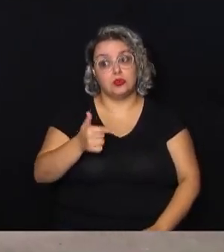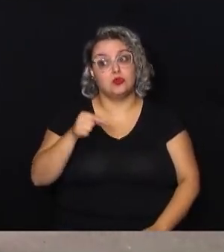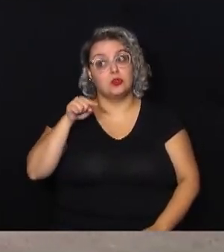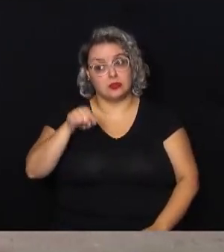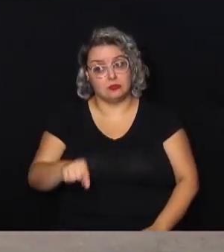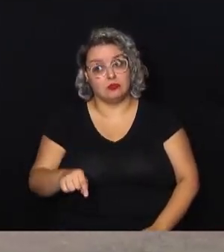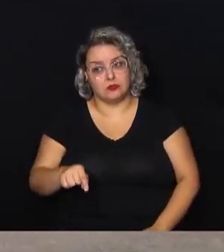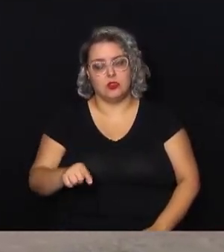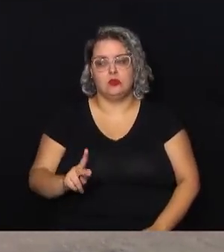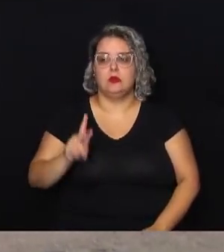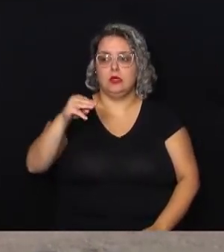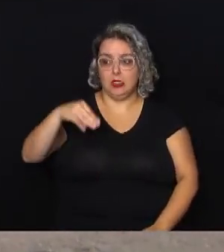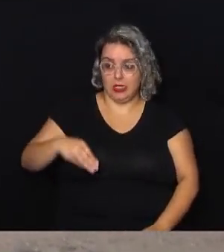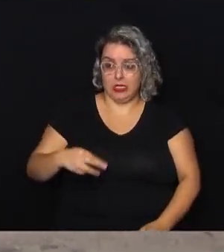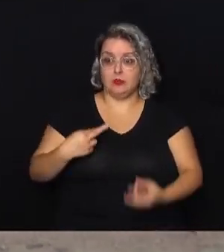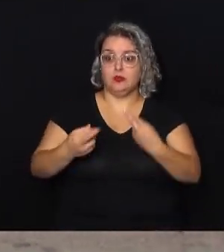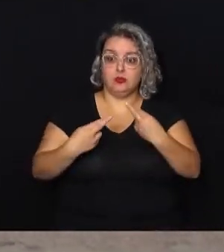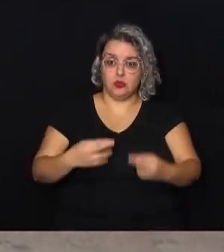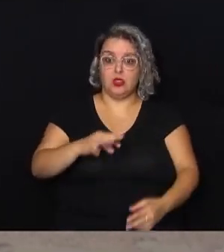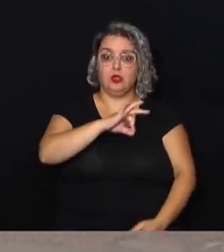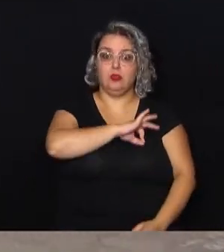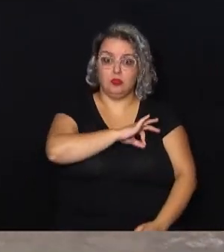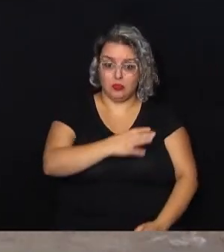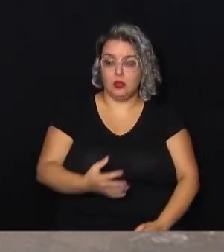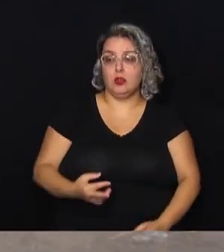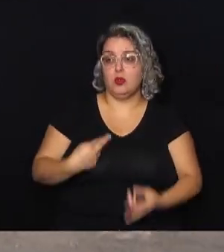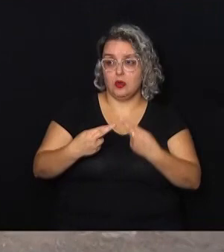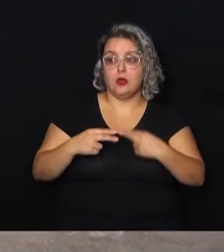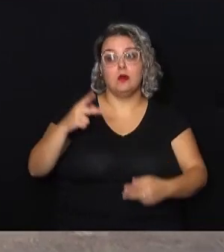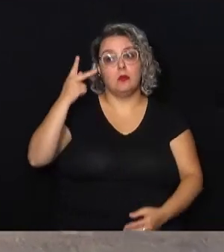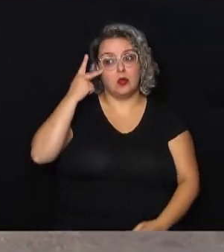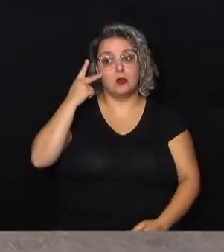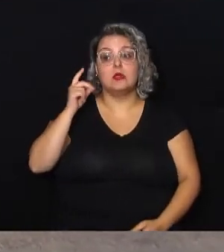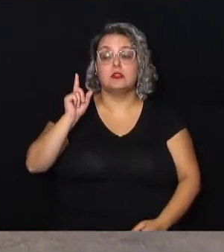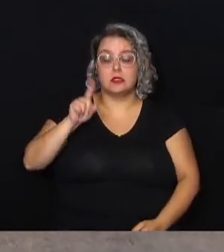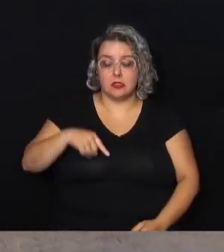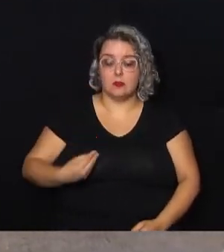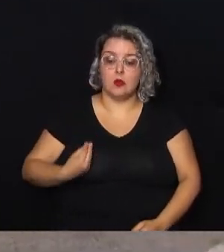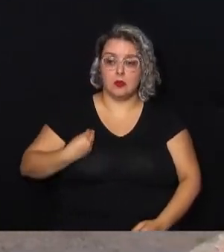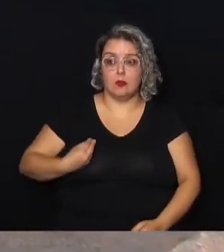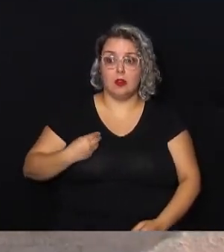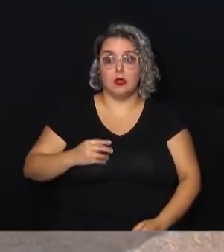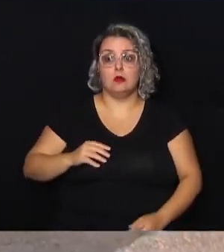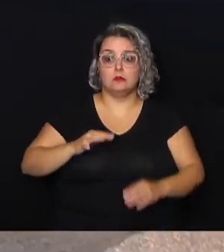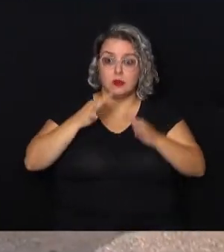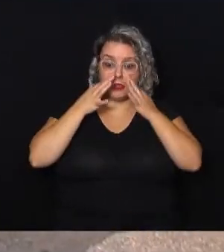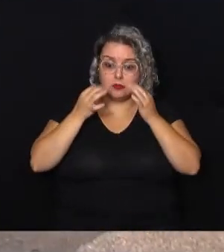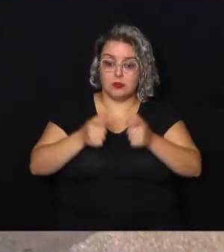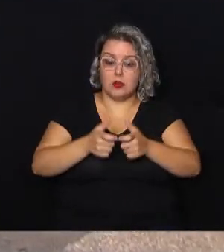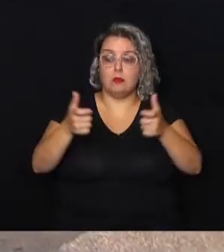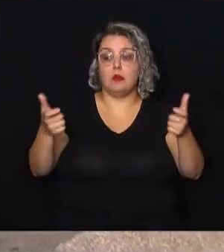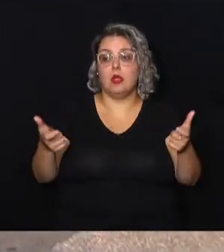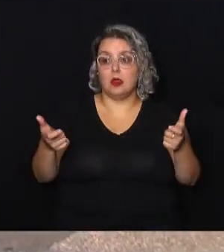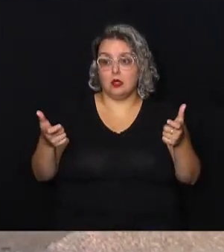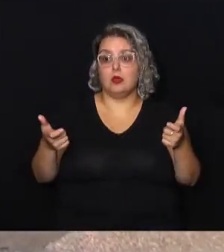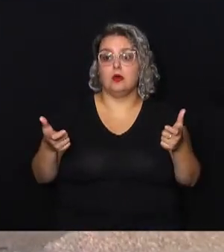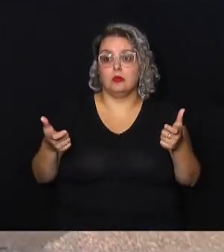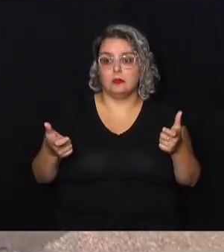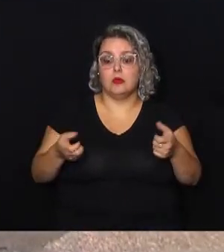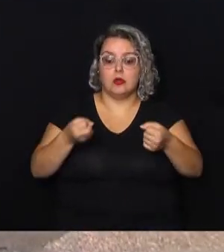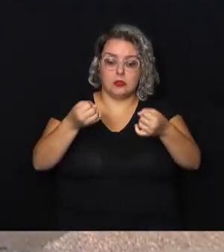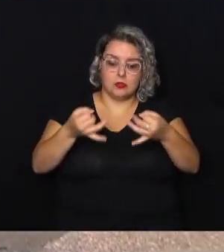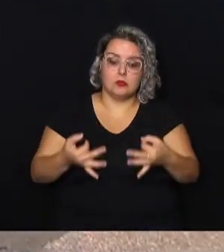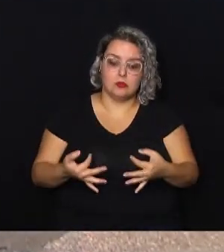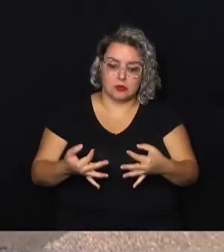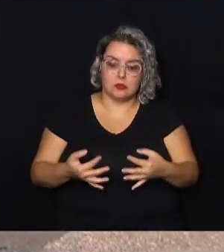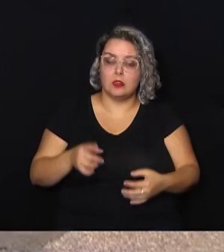rodovia que o policiamento rodoviário paulista está presente, as atenções estão sendo redobradas e as orientações são